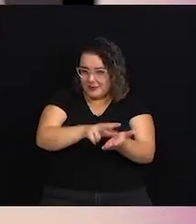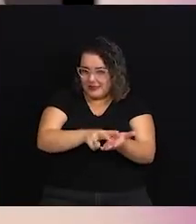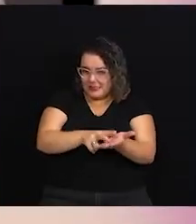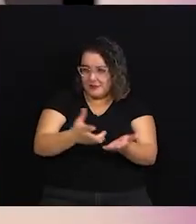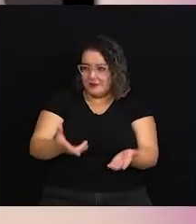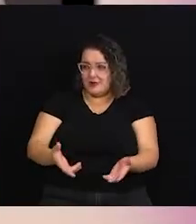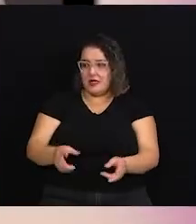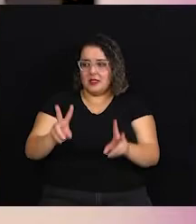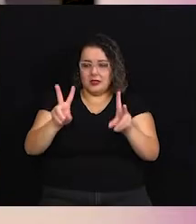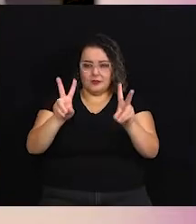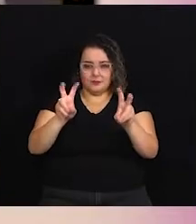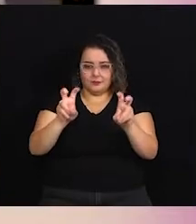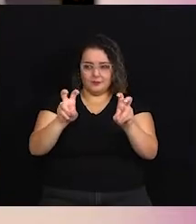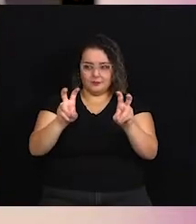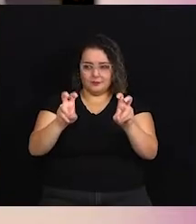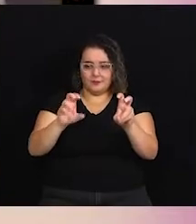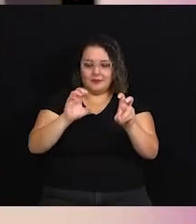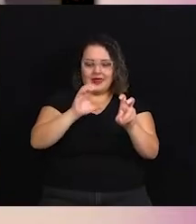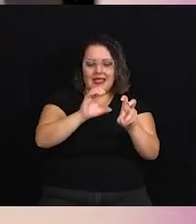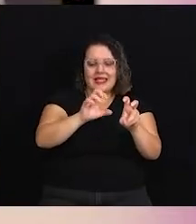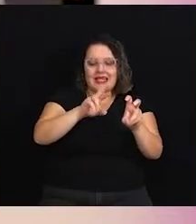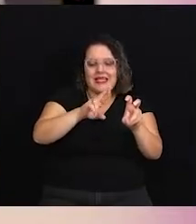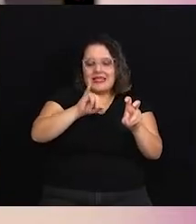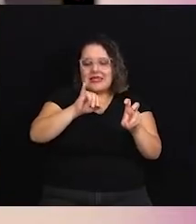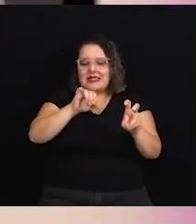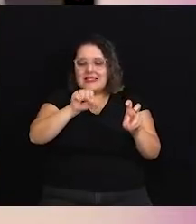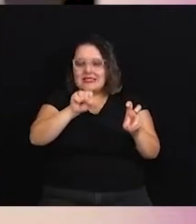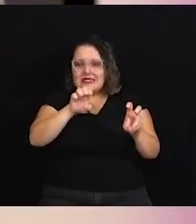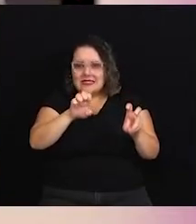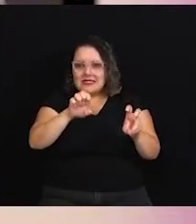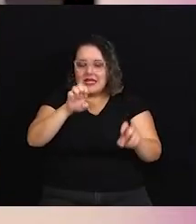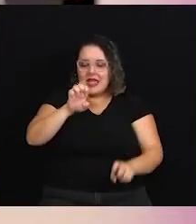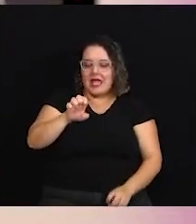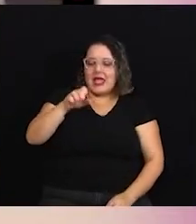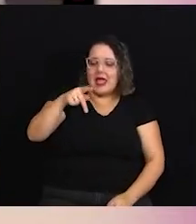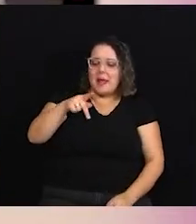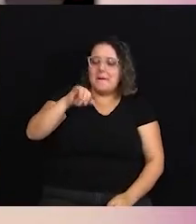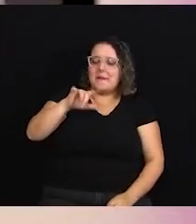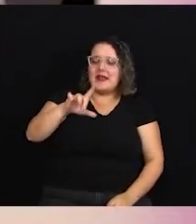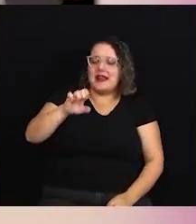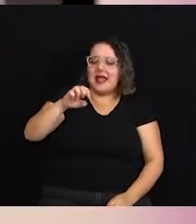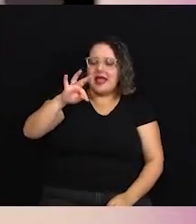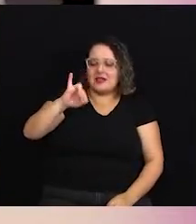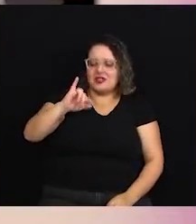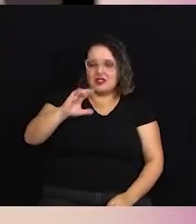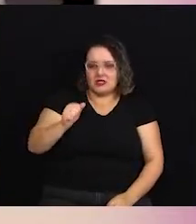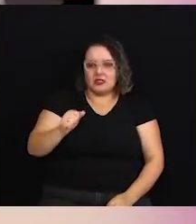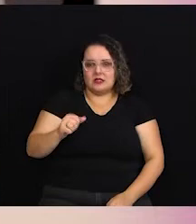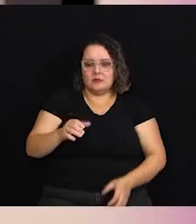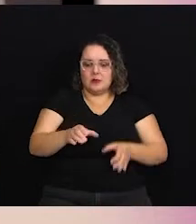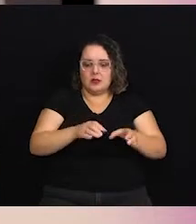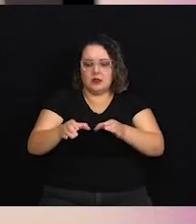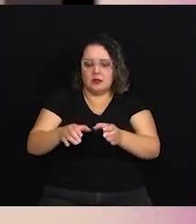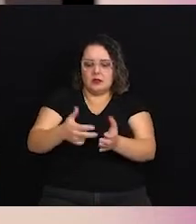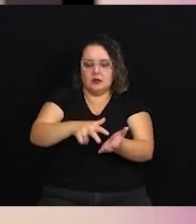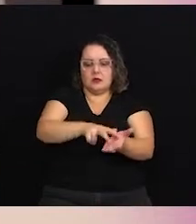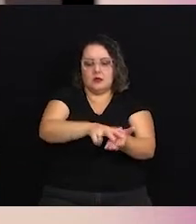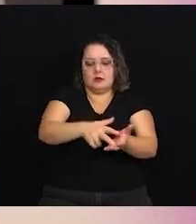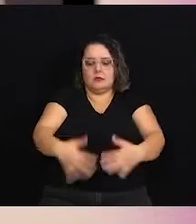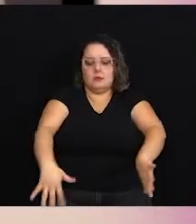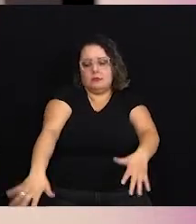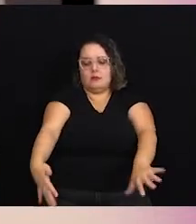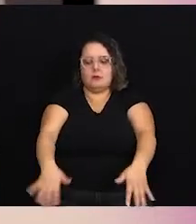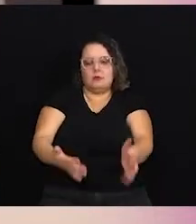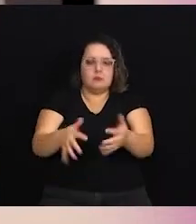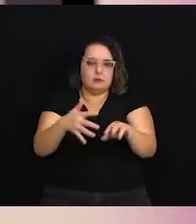nós utilizam Para salar de crise epiléptica em que tem movimentos motores né que tem Abalo sair de